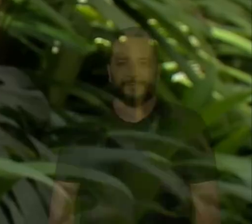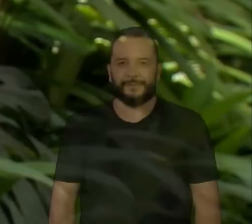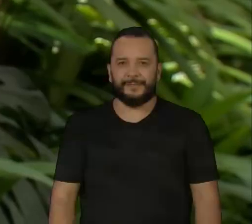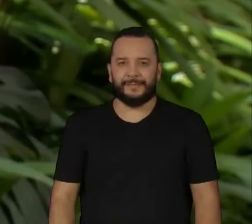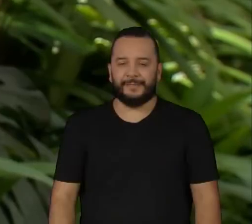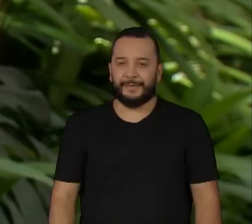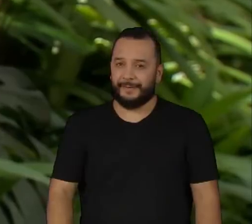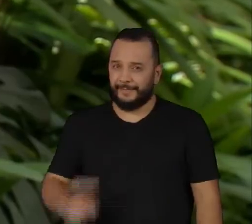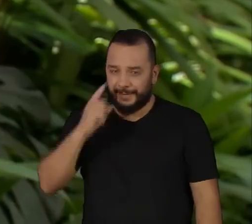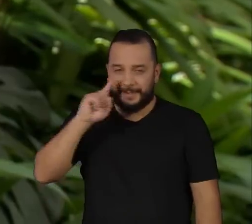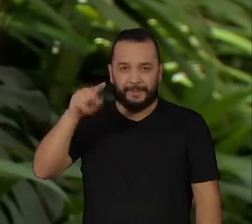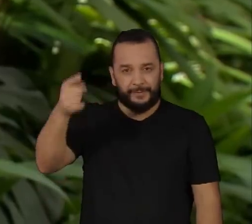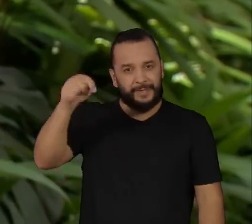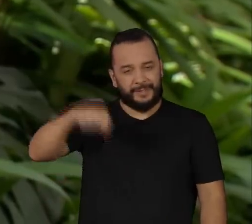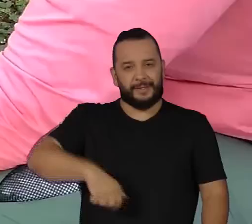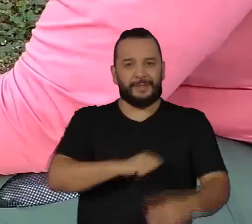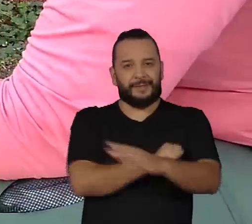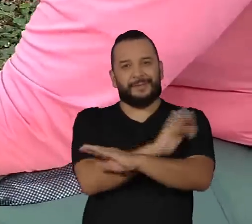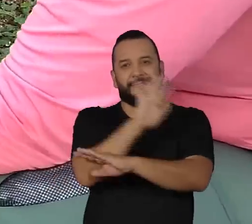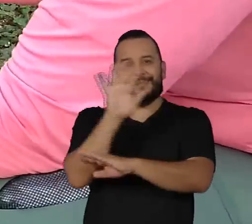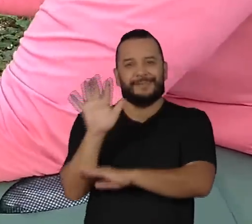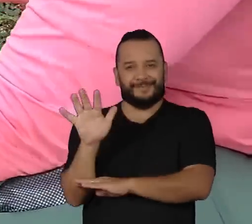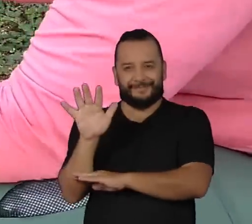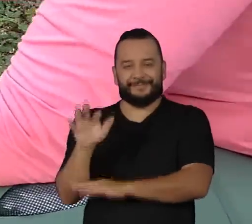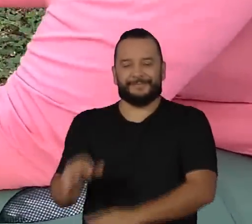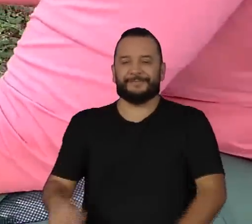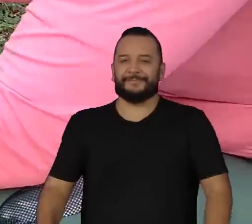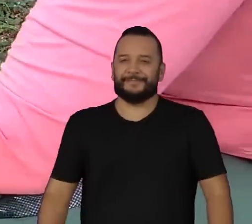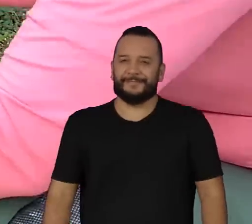A seguir, aqui no Repórter Eco.